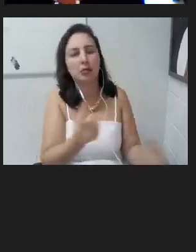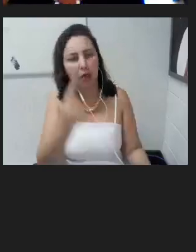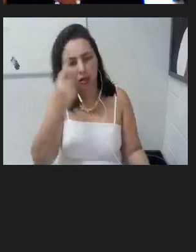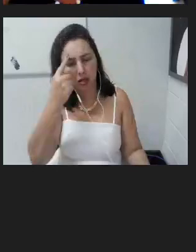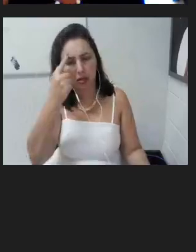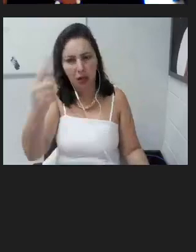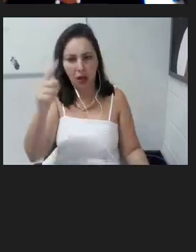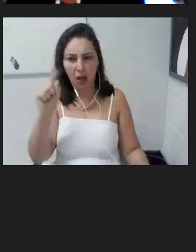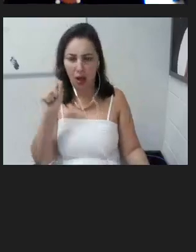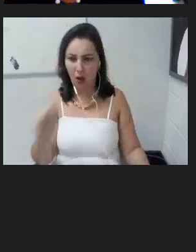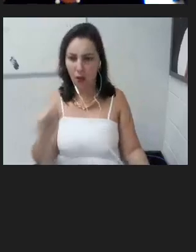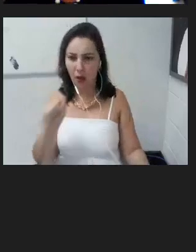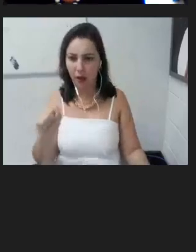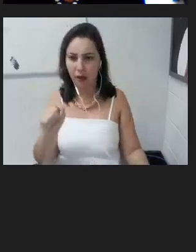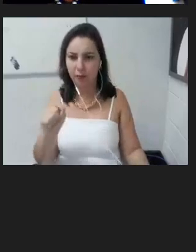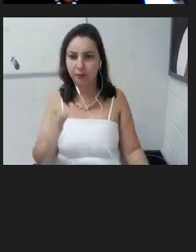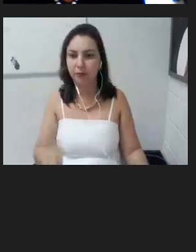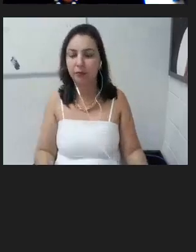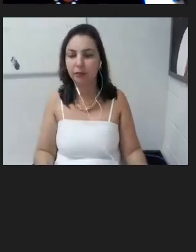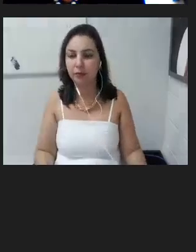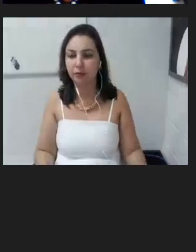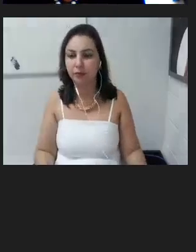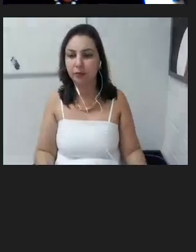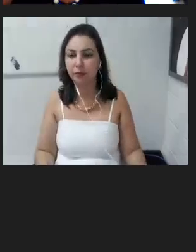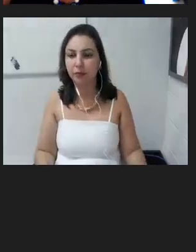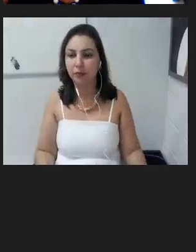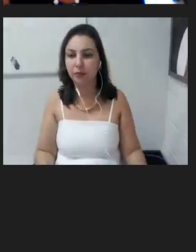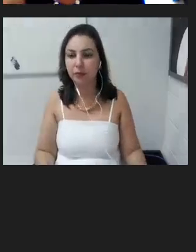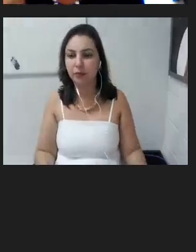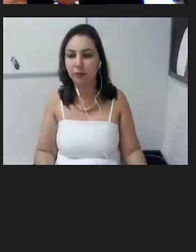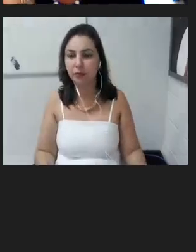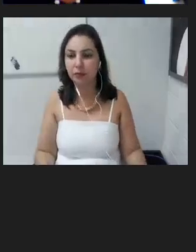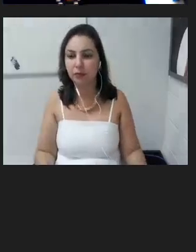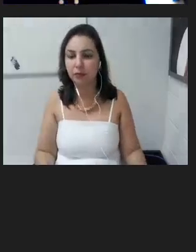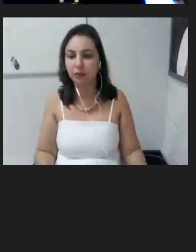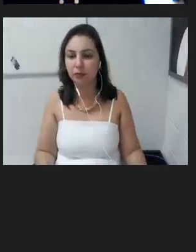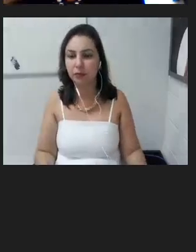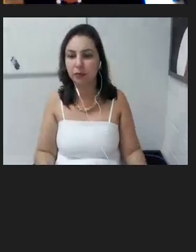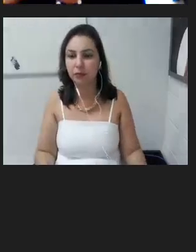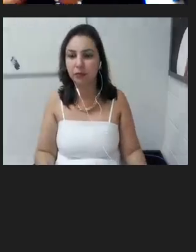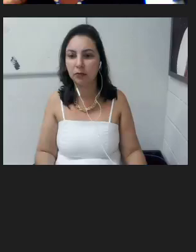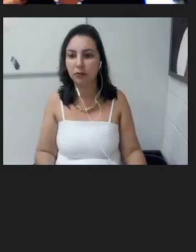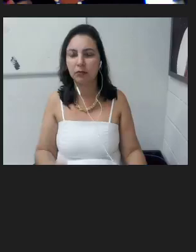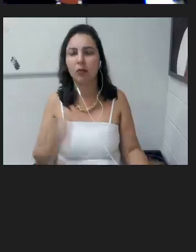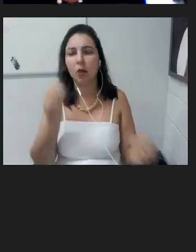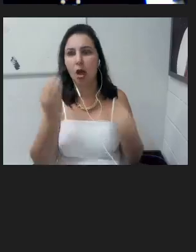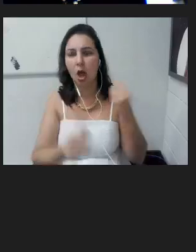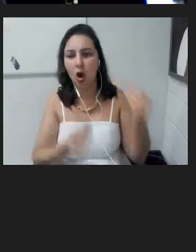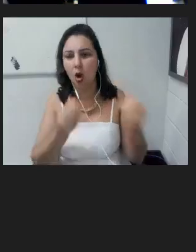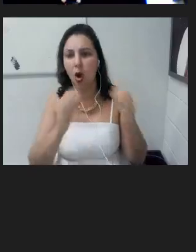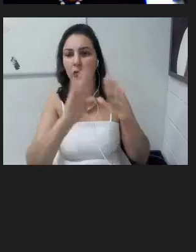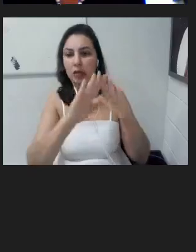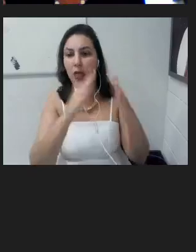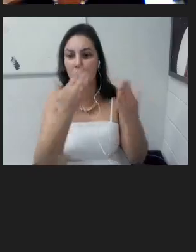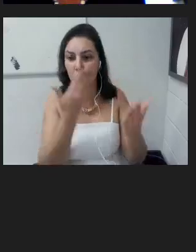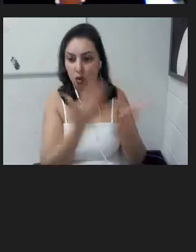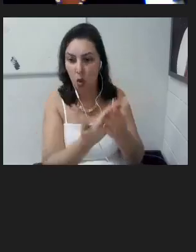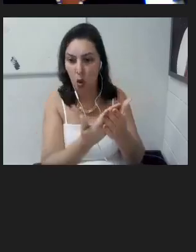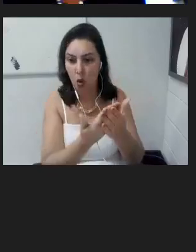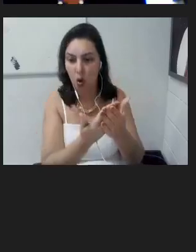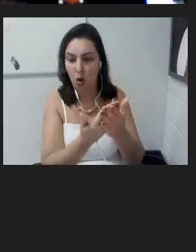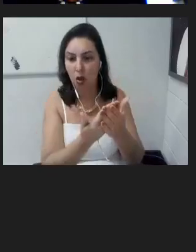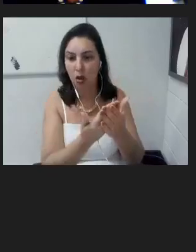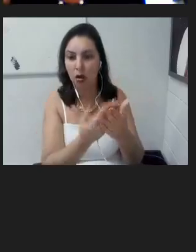uma ideia de que é como se a escola ela fosse